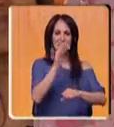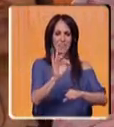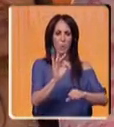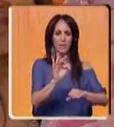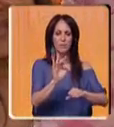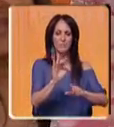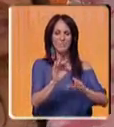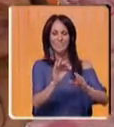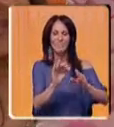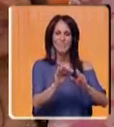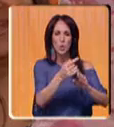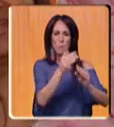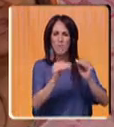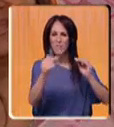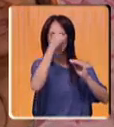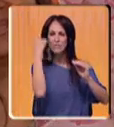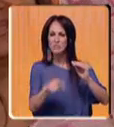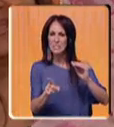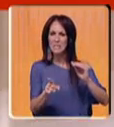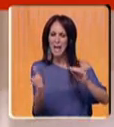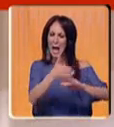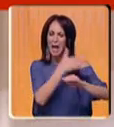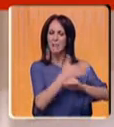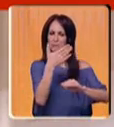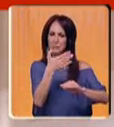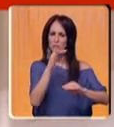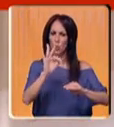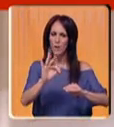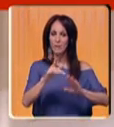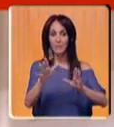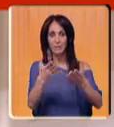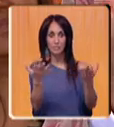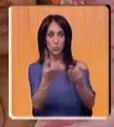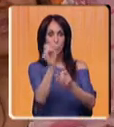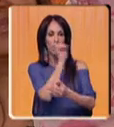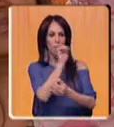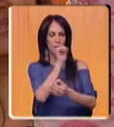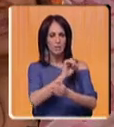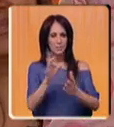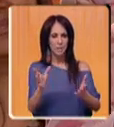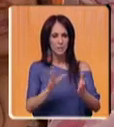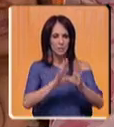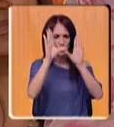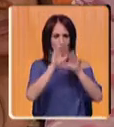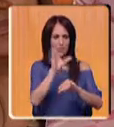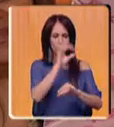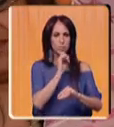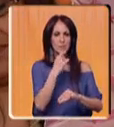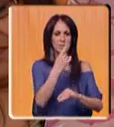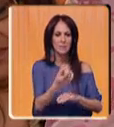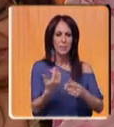enfim, passou ali um bocadinho uma fase difícil. Sim, é verdade. E eu penso que este é um êxito, aliás, tu cantaste, não é? Não sei se posso